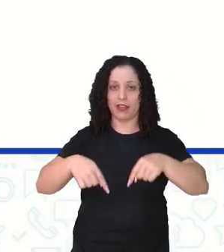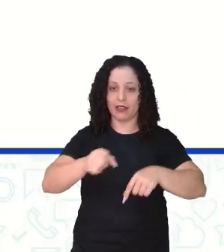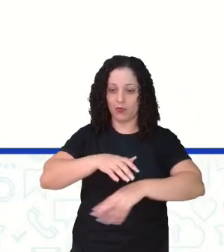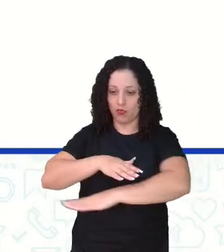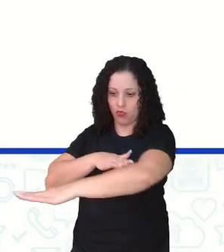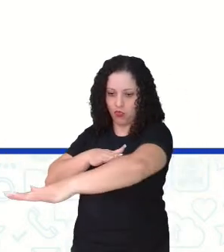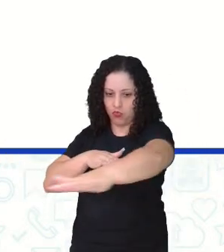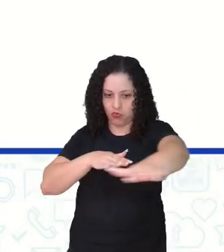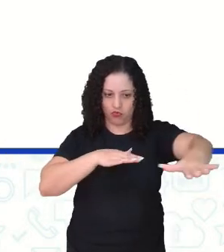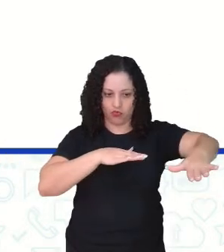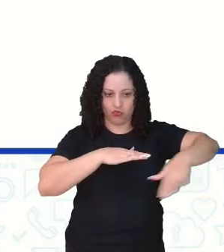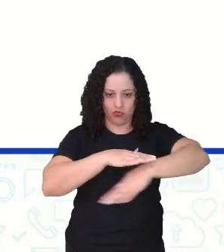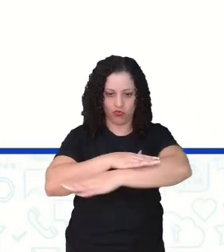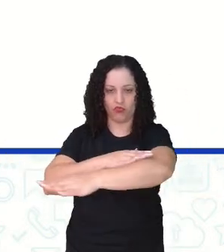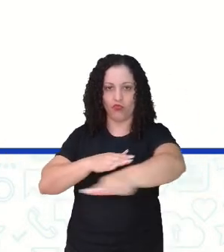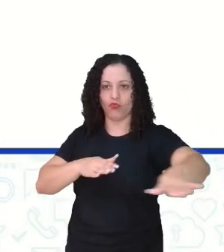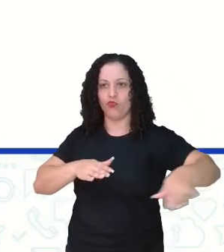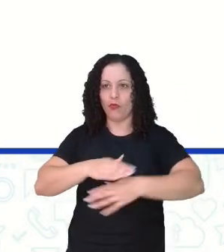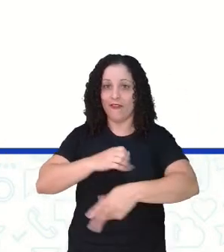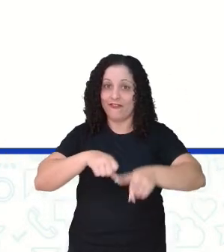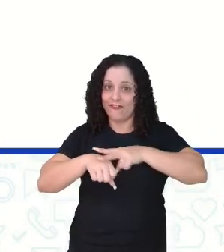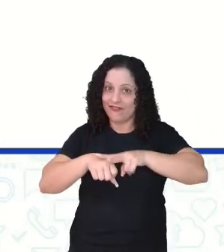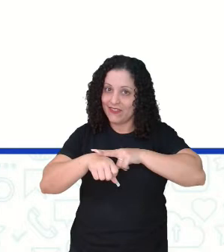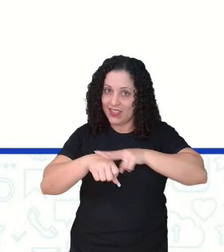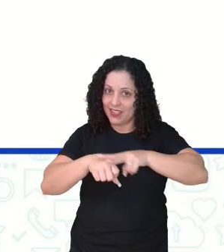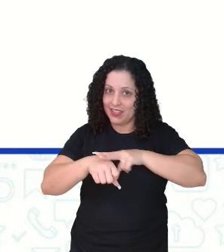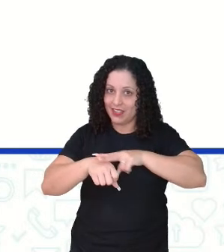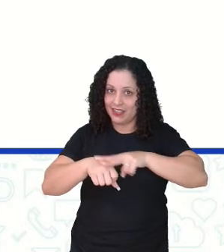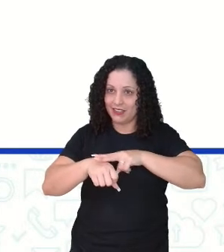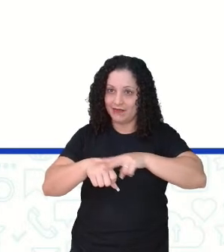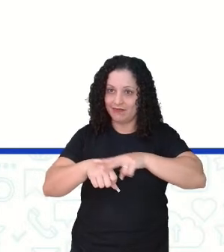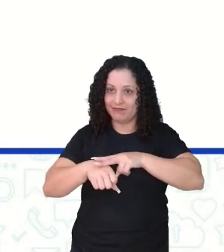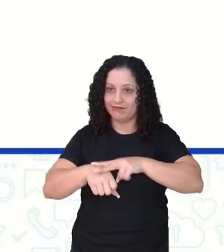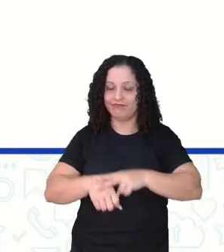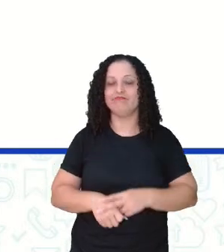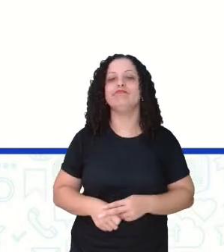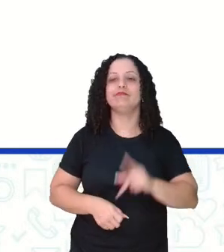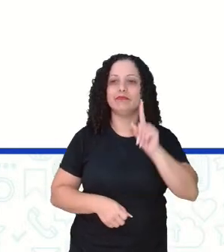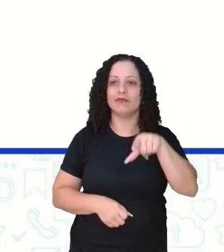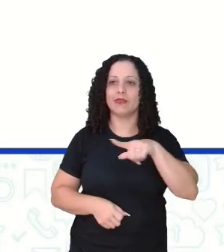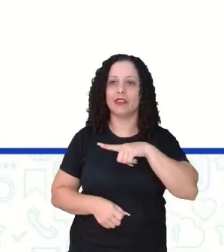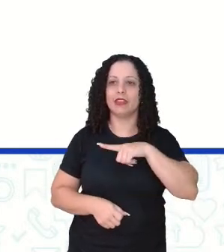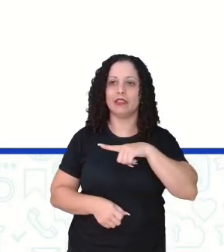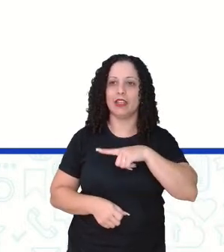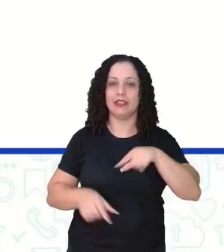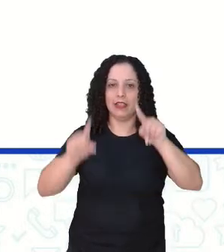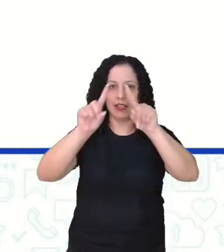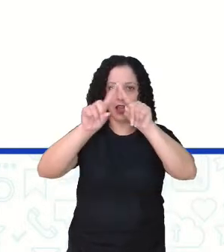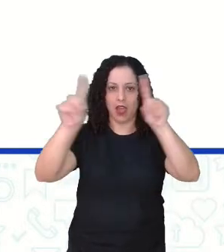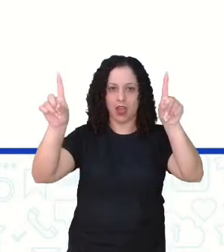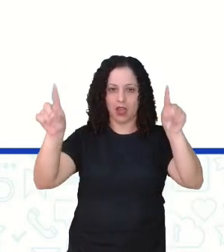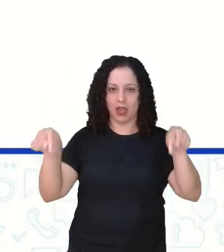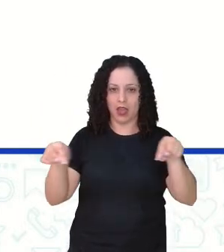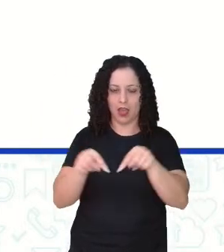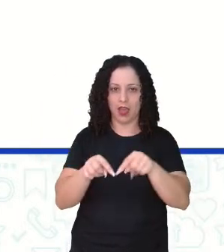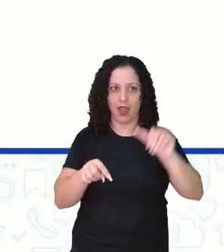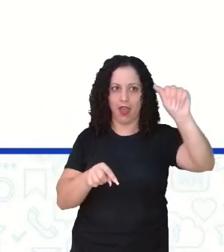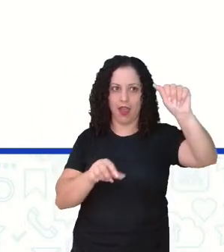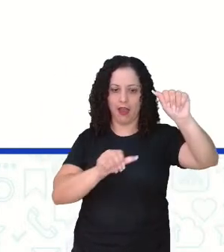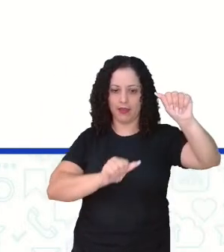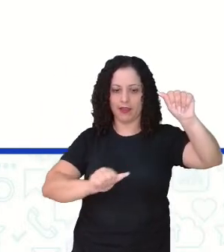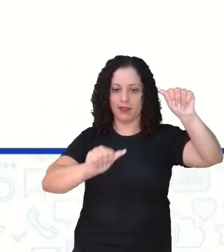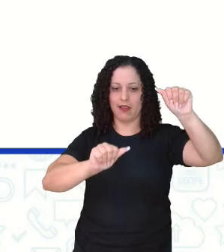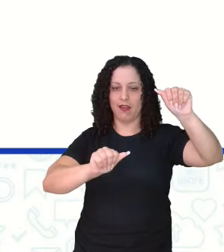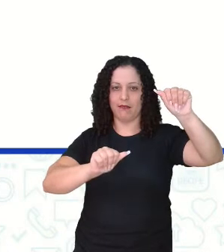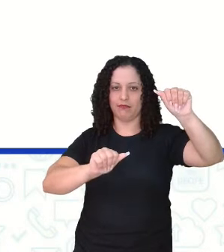gramada de forma quadrada, de lados medindo A, conforme mostra a figura abaixo. Escreva